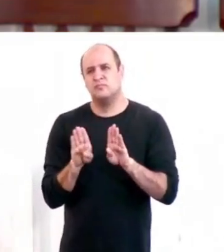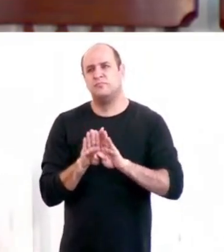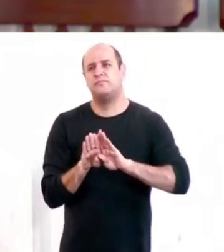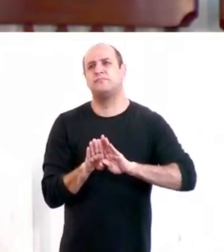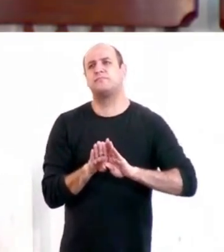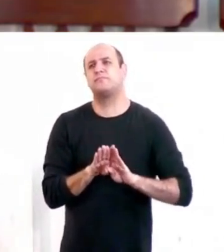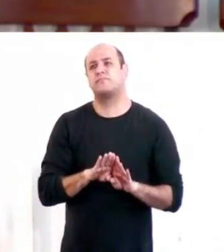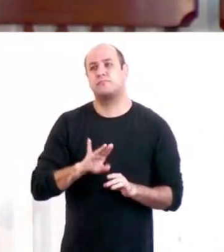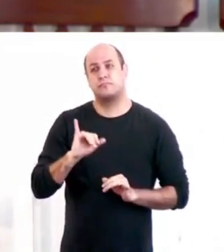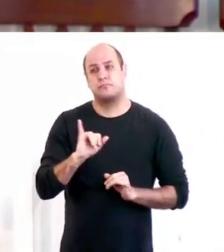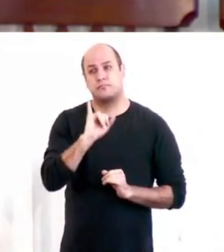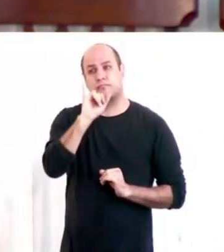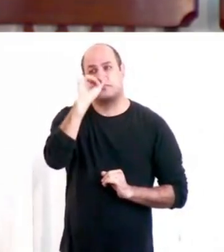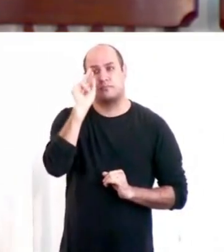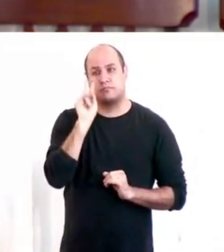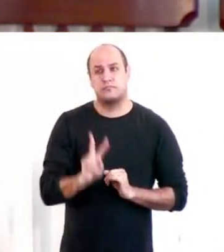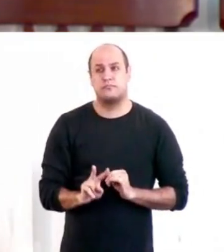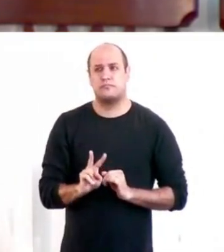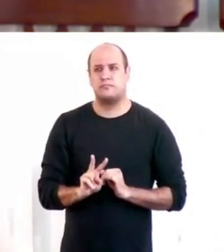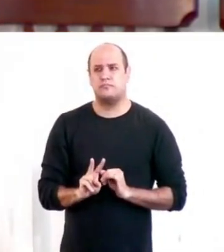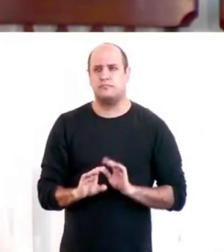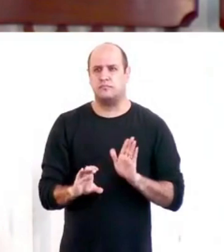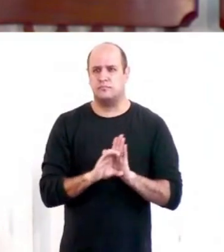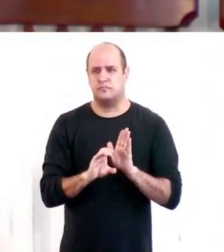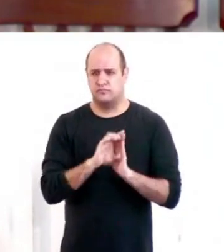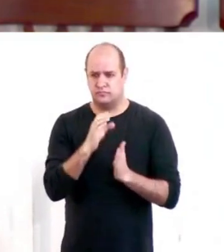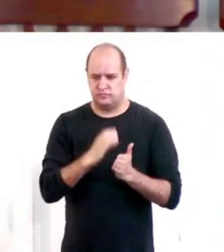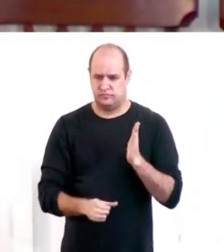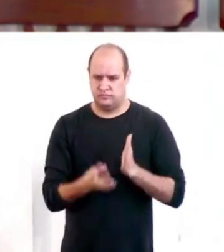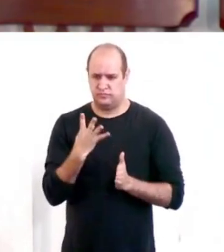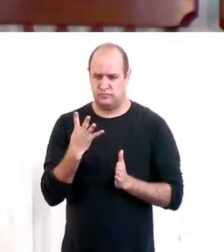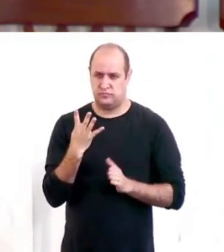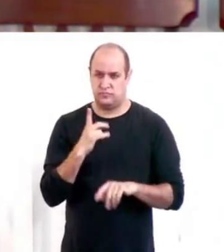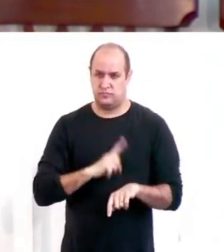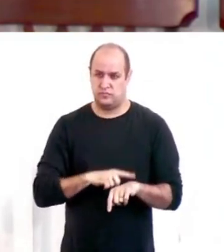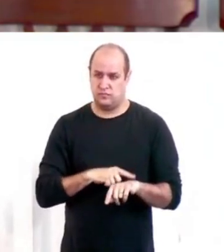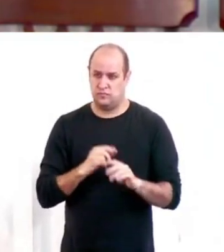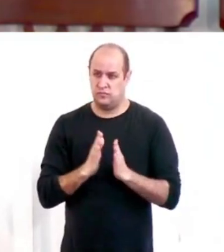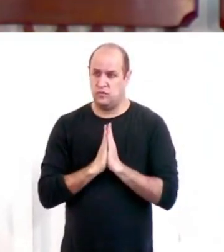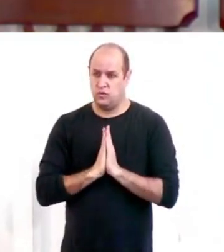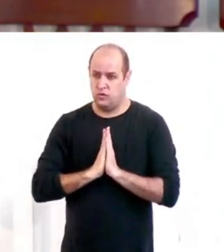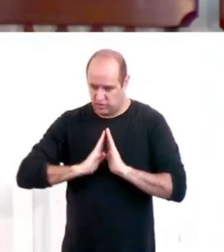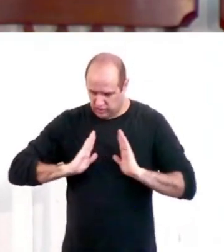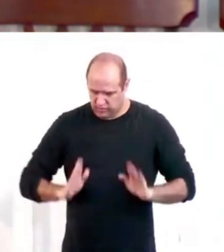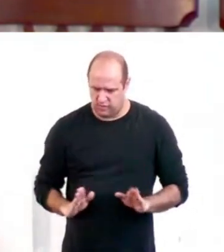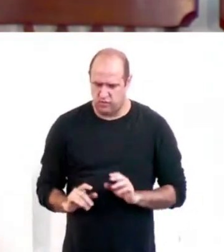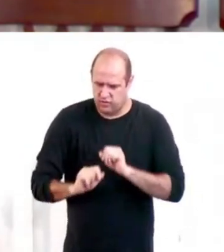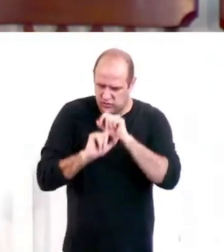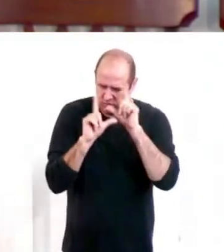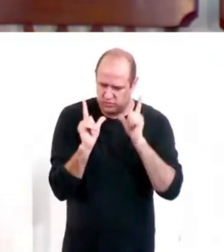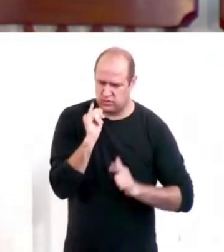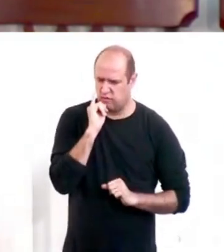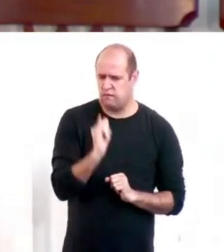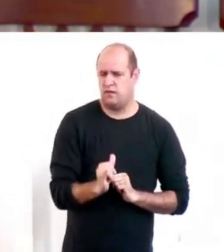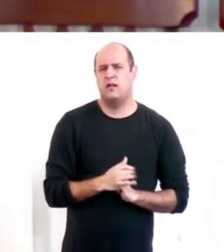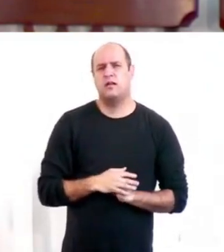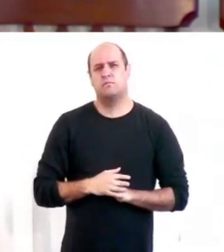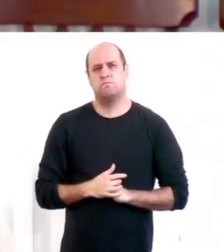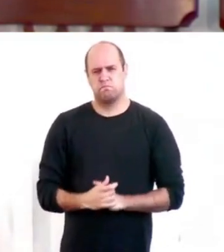interessante, foi lido em Colossenses 4, no momento de orarmos aqui hoje pela manhã, foi dito: portai-vos